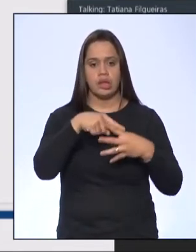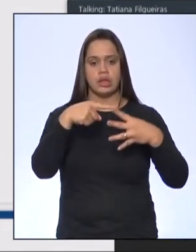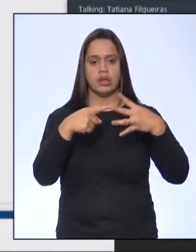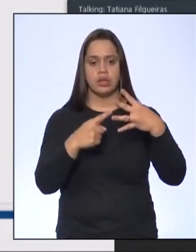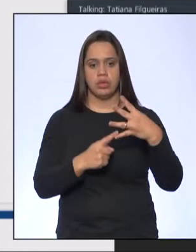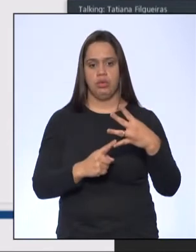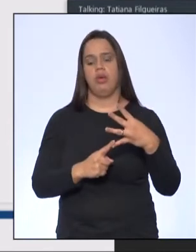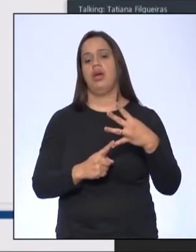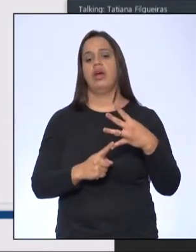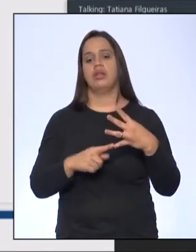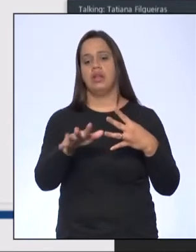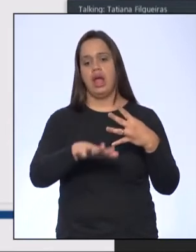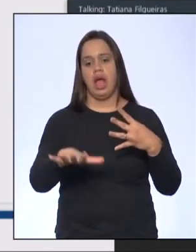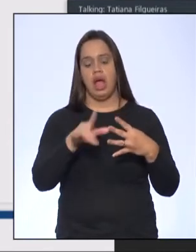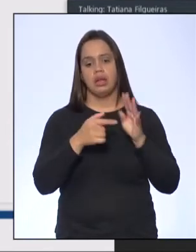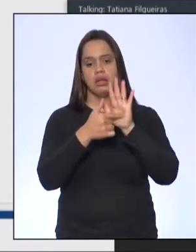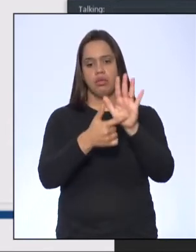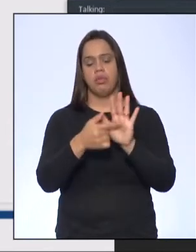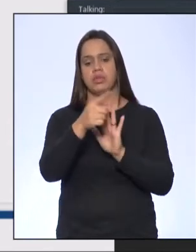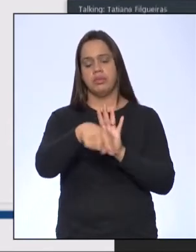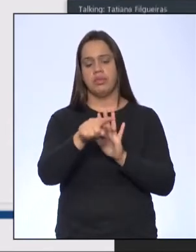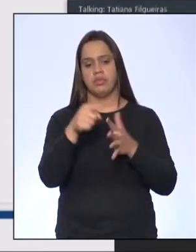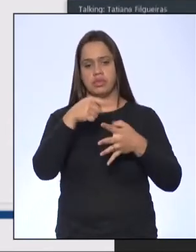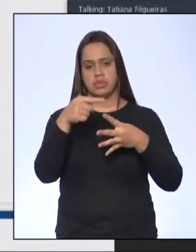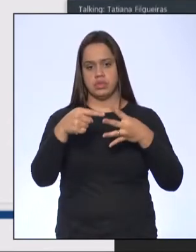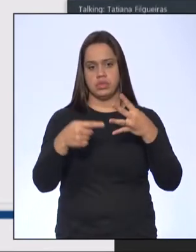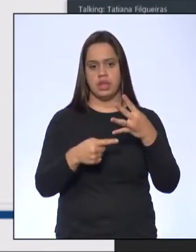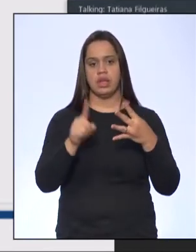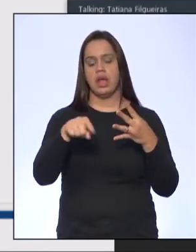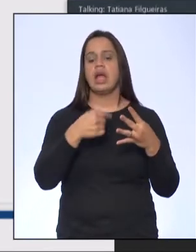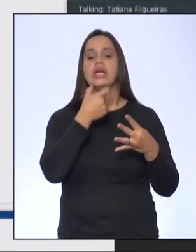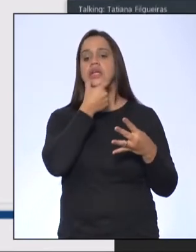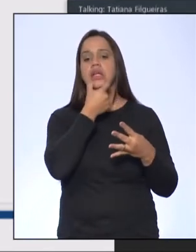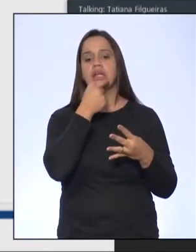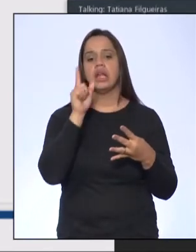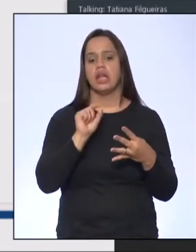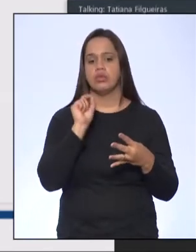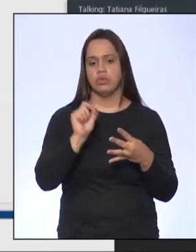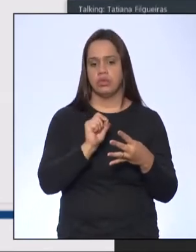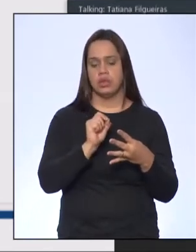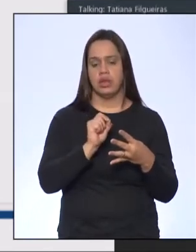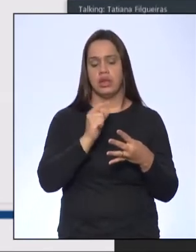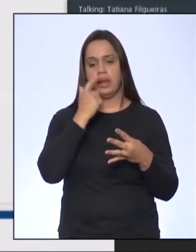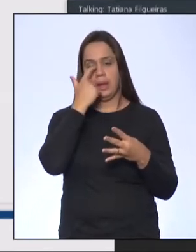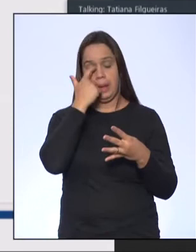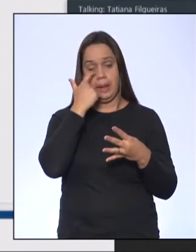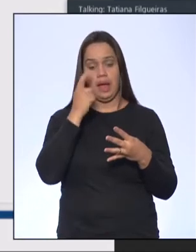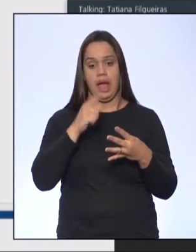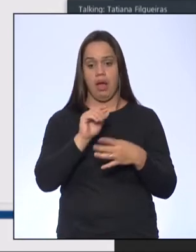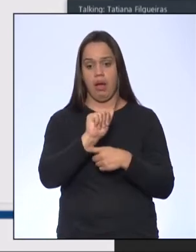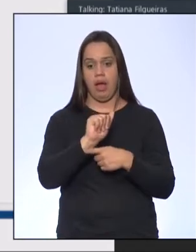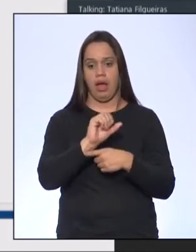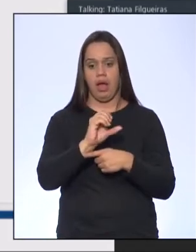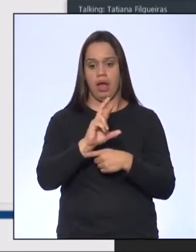4 áreas que eu vou trazer aqui. Em inglês, elas formam o acrônimo SAFE. Eu